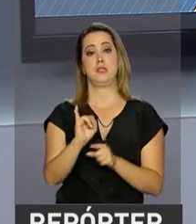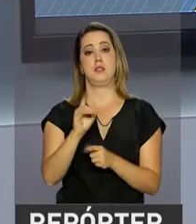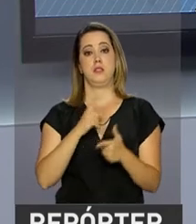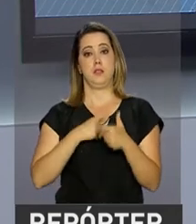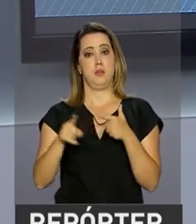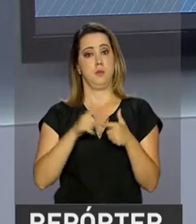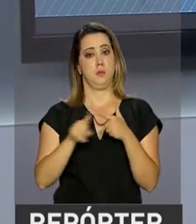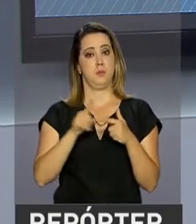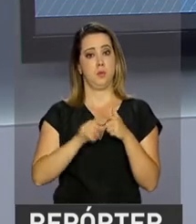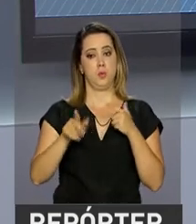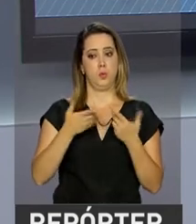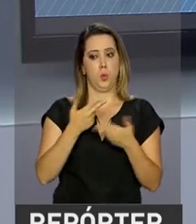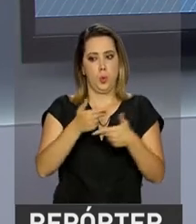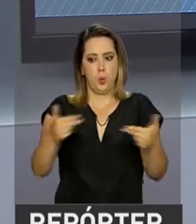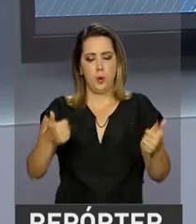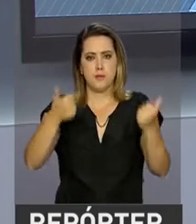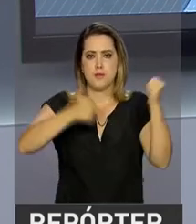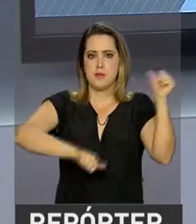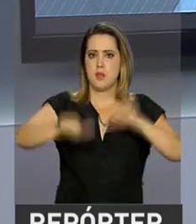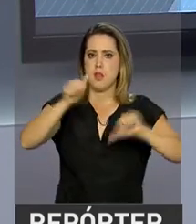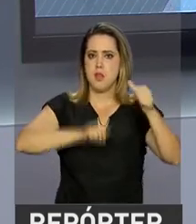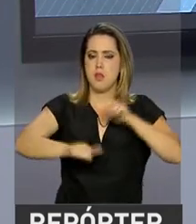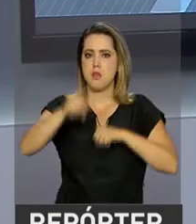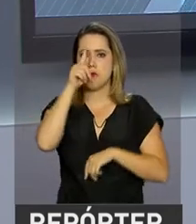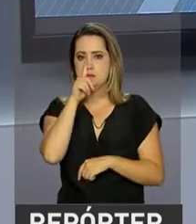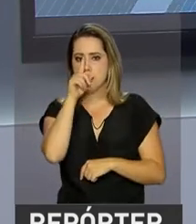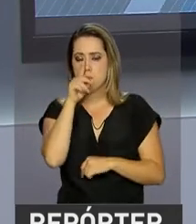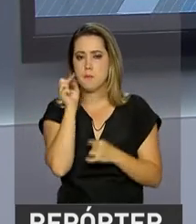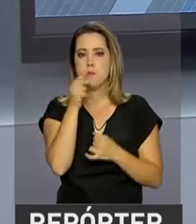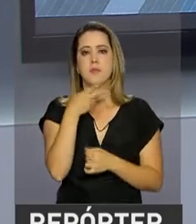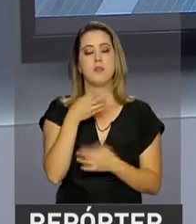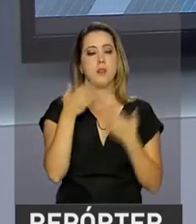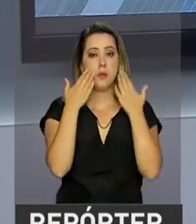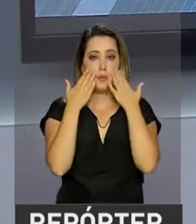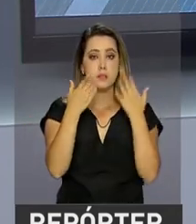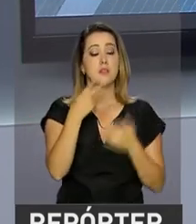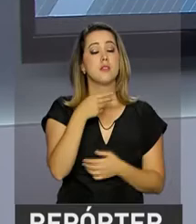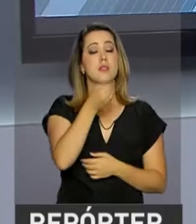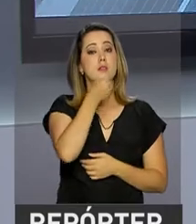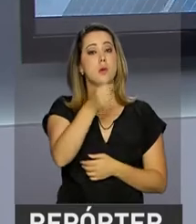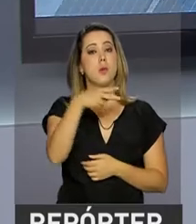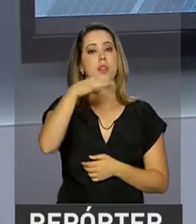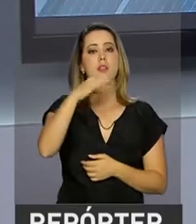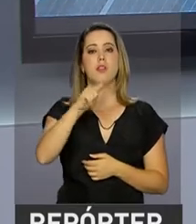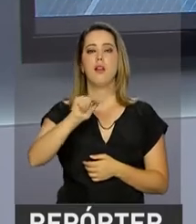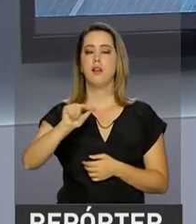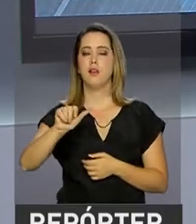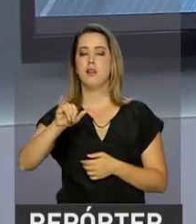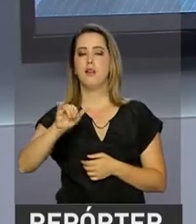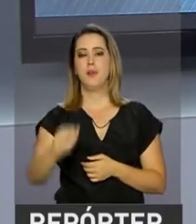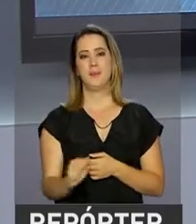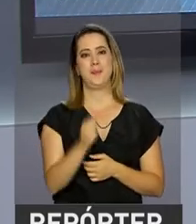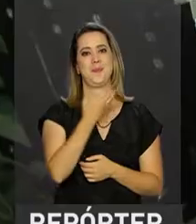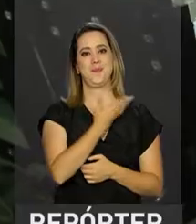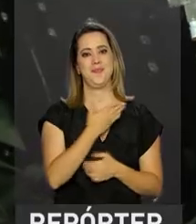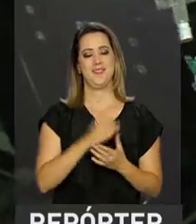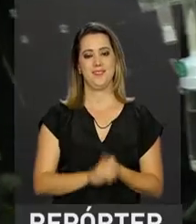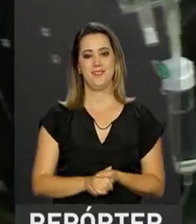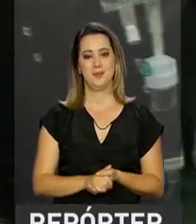ameaças com produtos químicos perigosos a repórter natália melo mostra pra gente